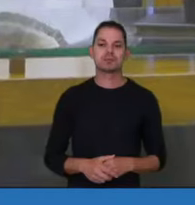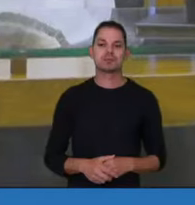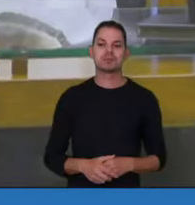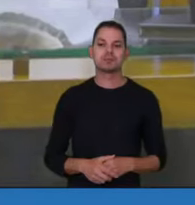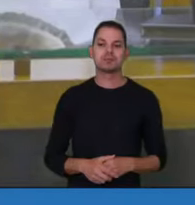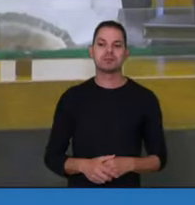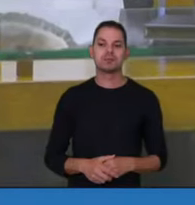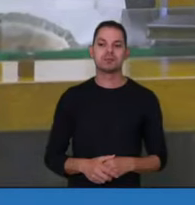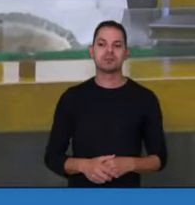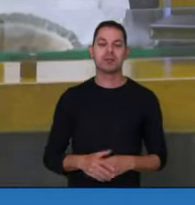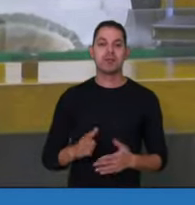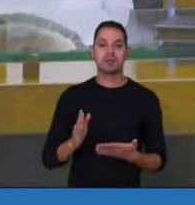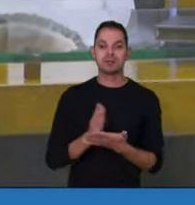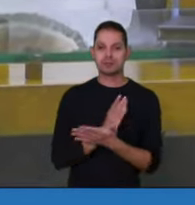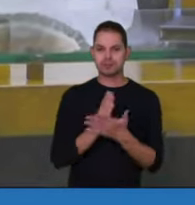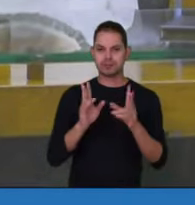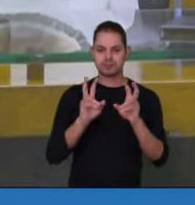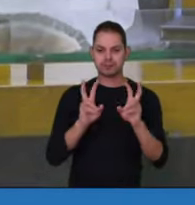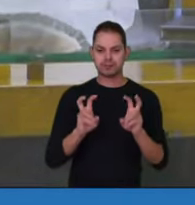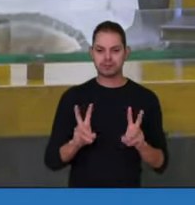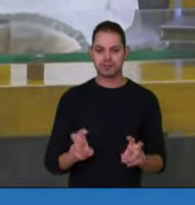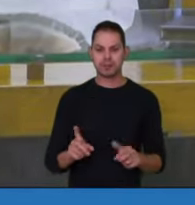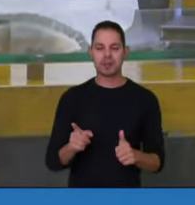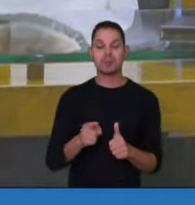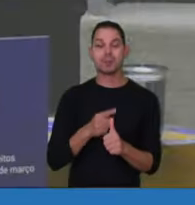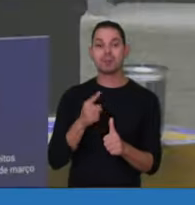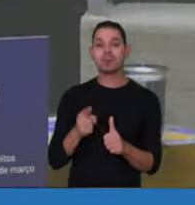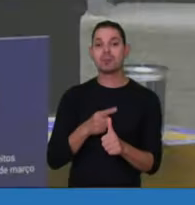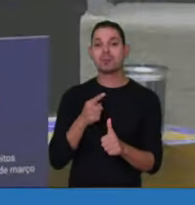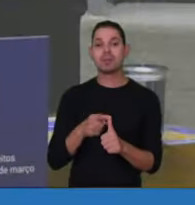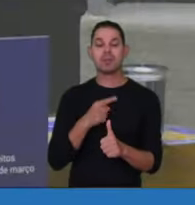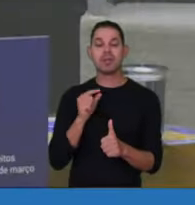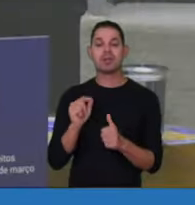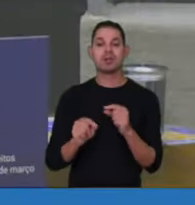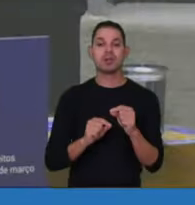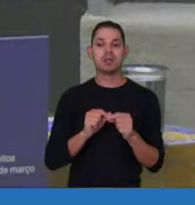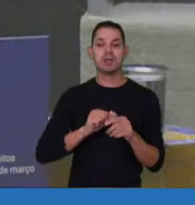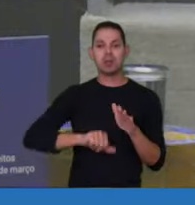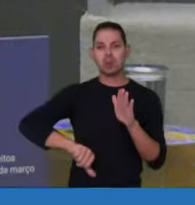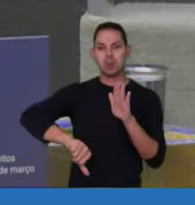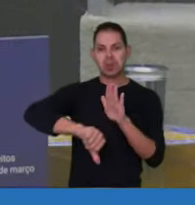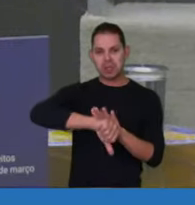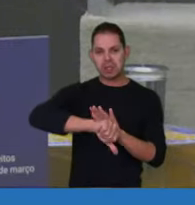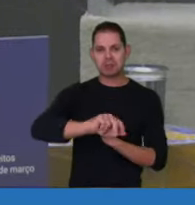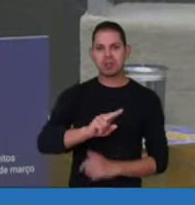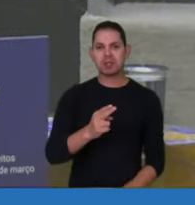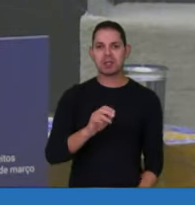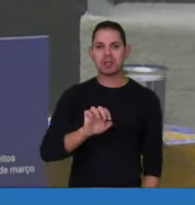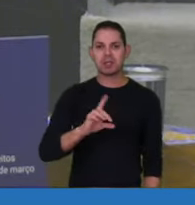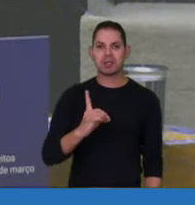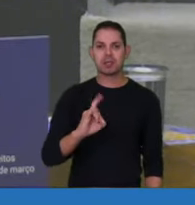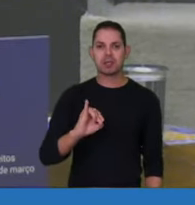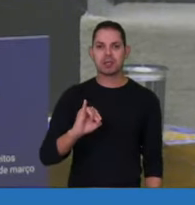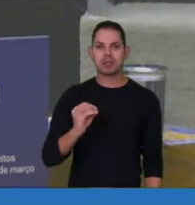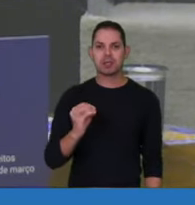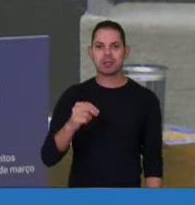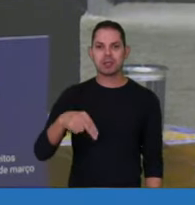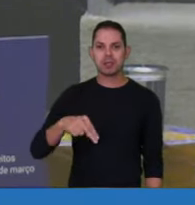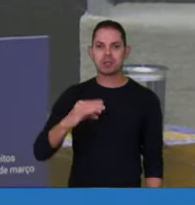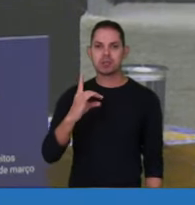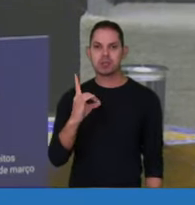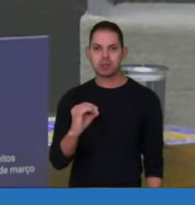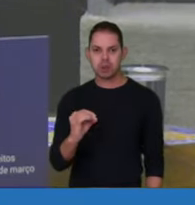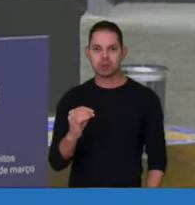algumas questões. A primeira delas, esse crime hediondo cometido contra uma